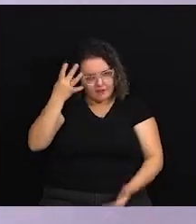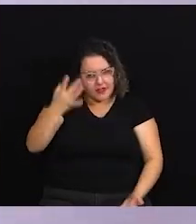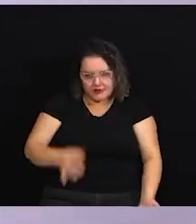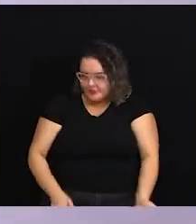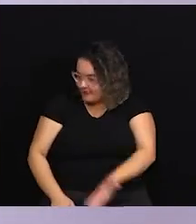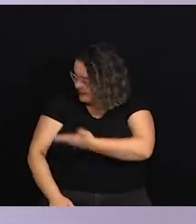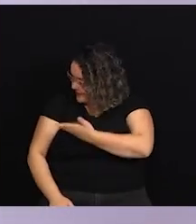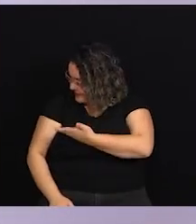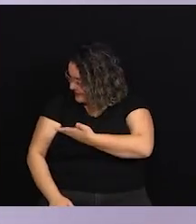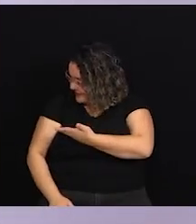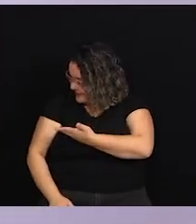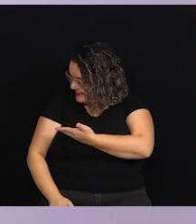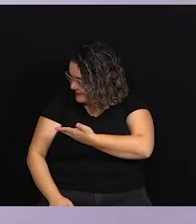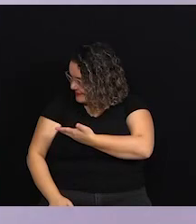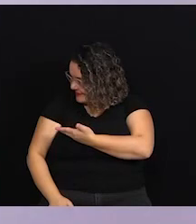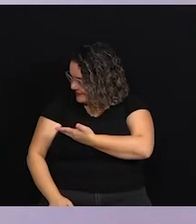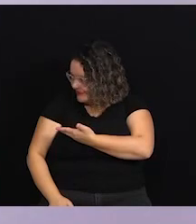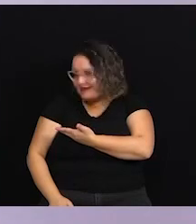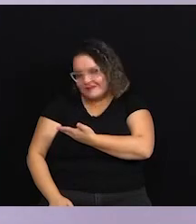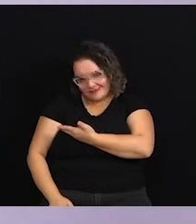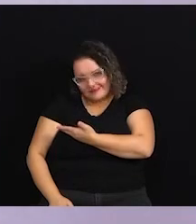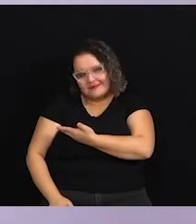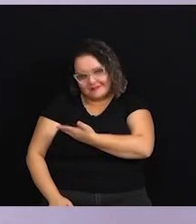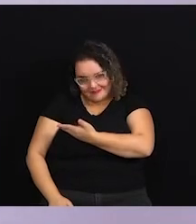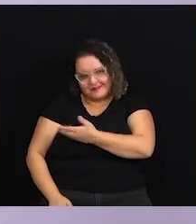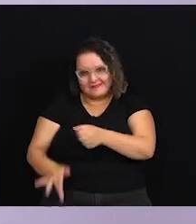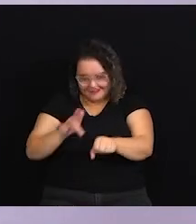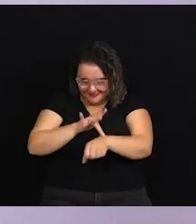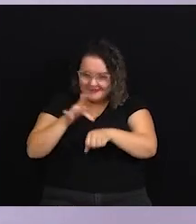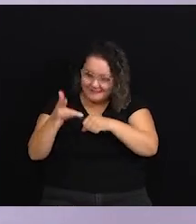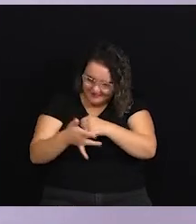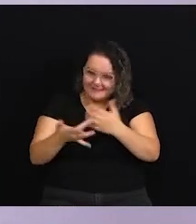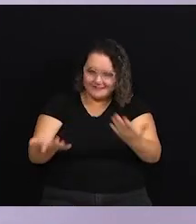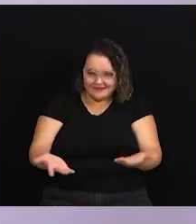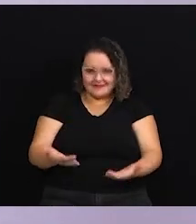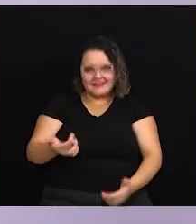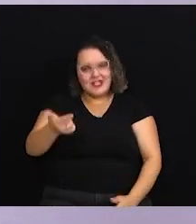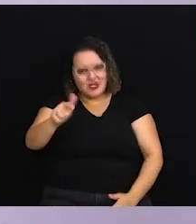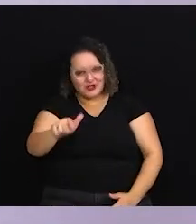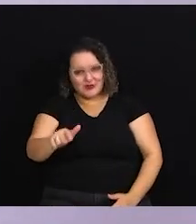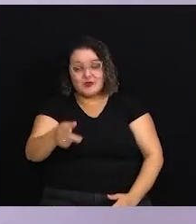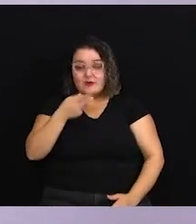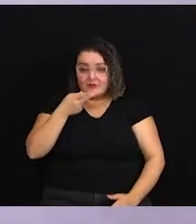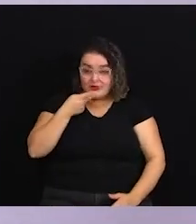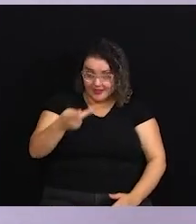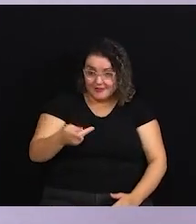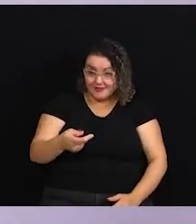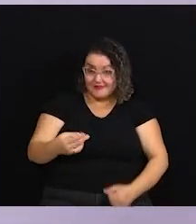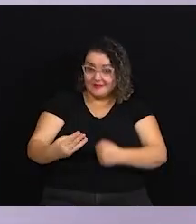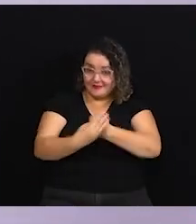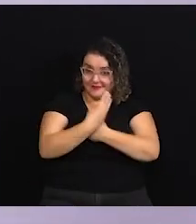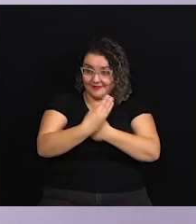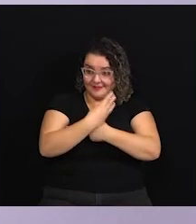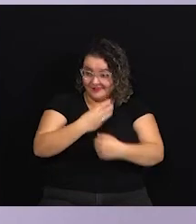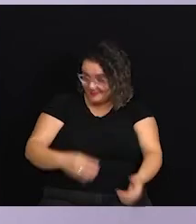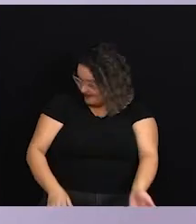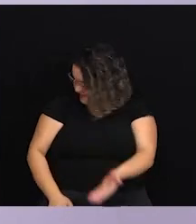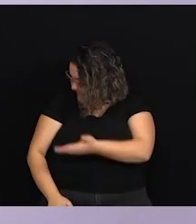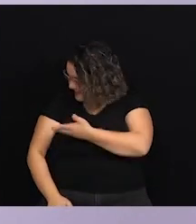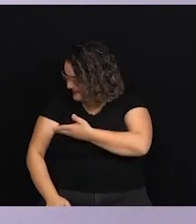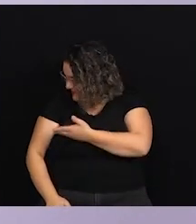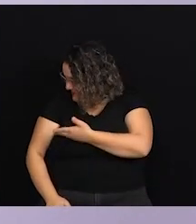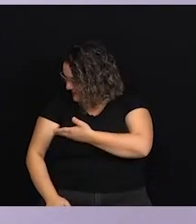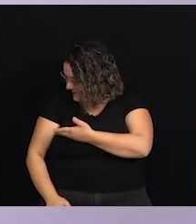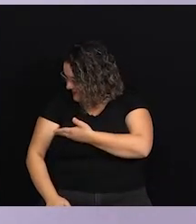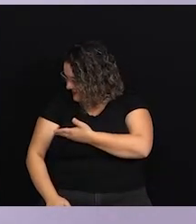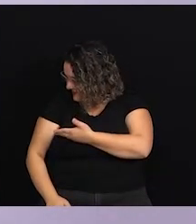fácil esse programa tá disponível na íntegra no YouTube da TV Câmara Campinas e mais uma vez reforça o nosso WhatsApp é esse